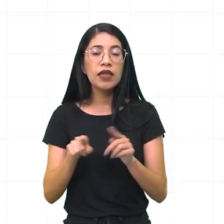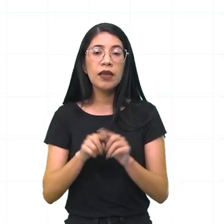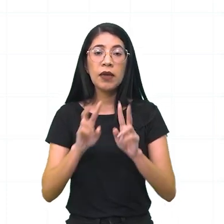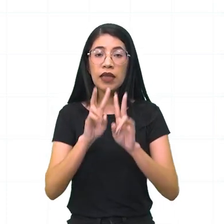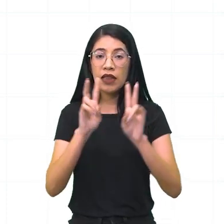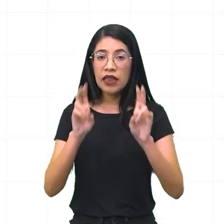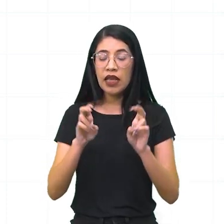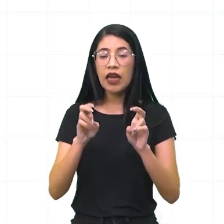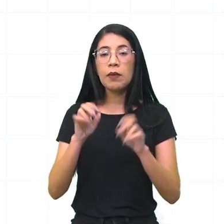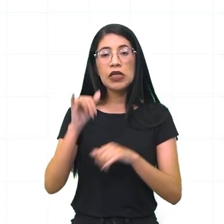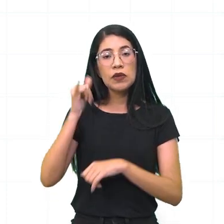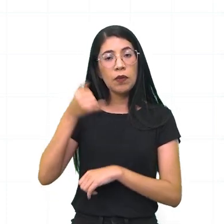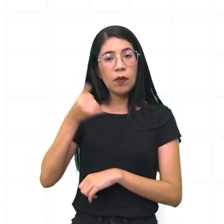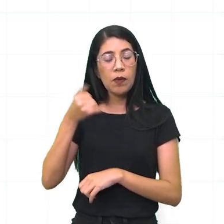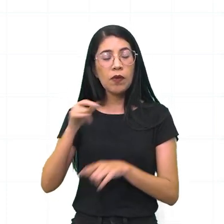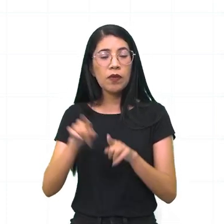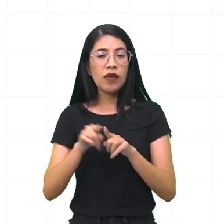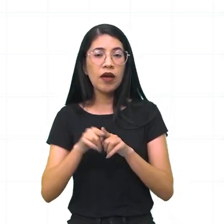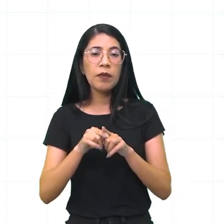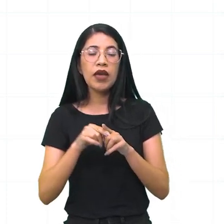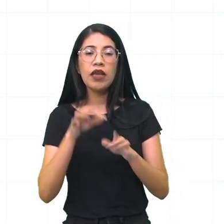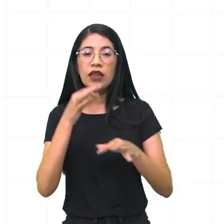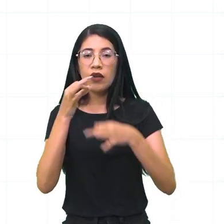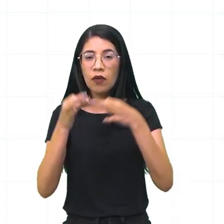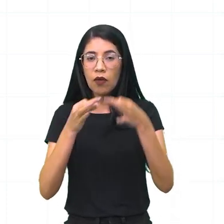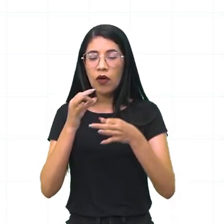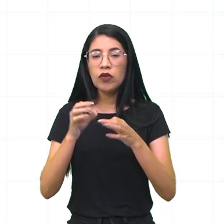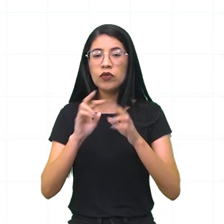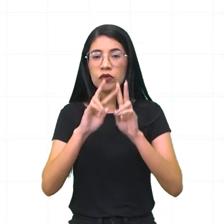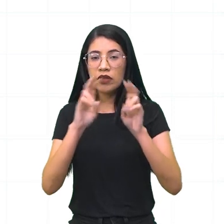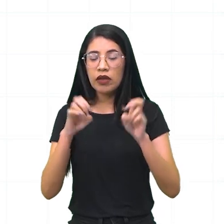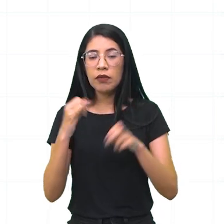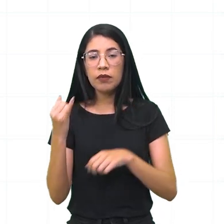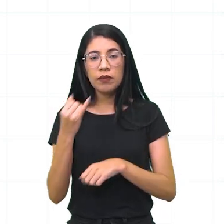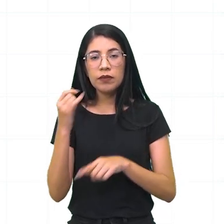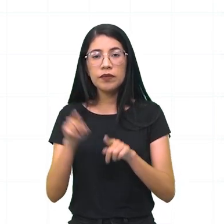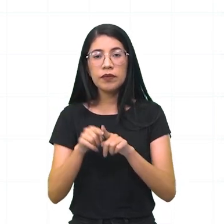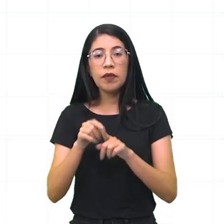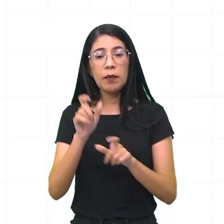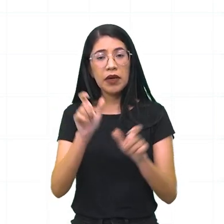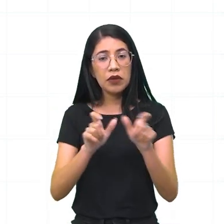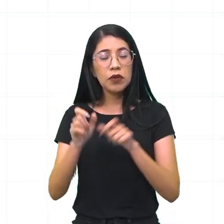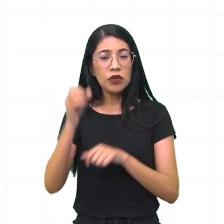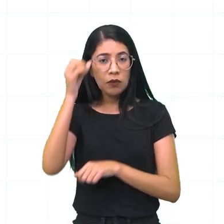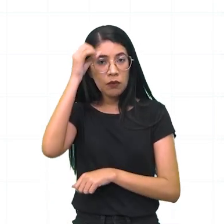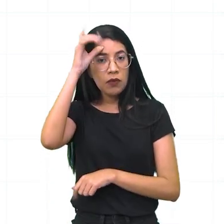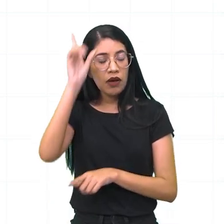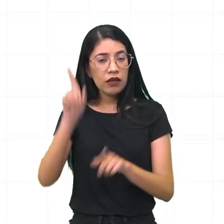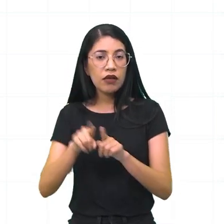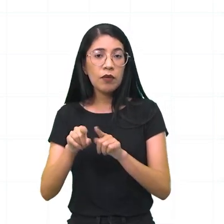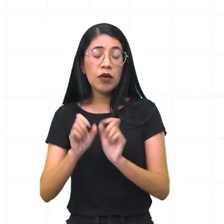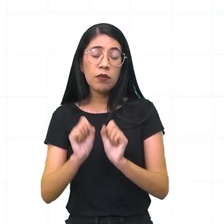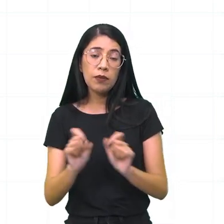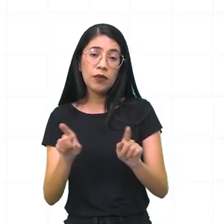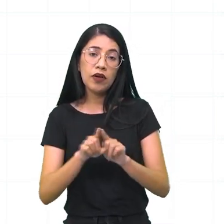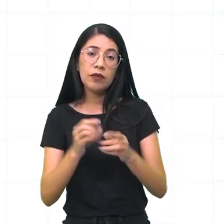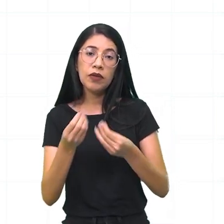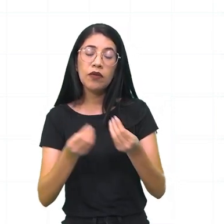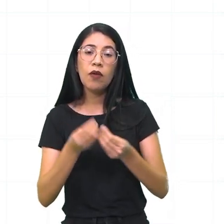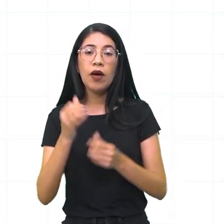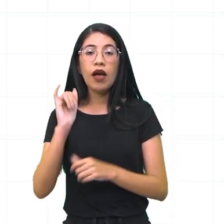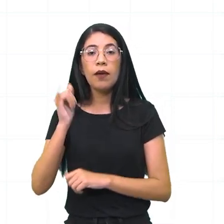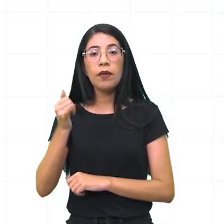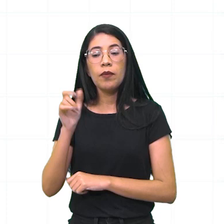de depoimento, comentários de autoridade no assunto, né? Por exemplo, de repente você pode registrar aí a